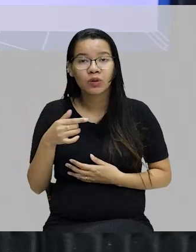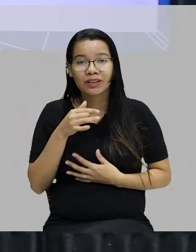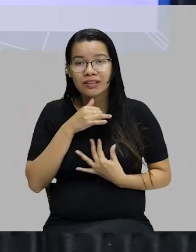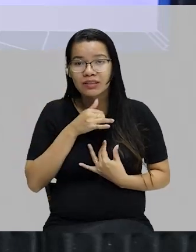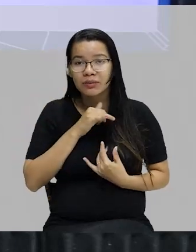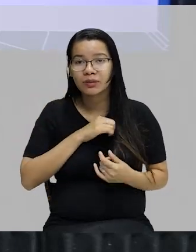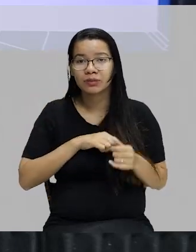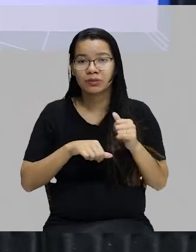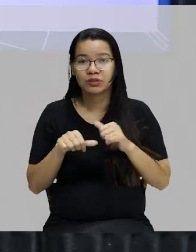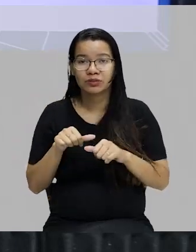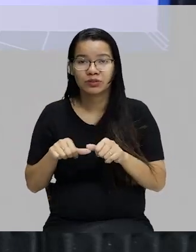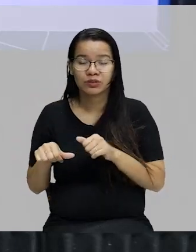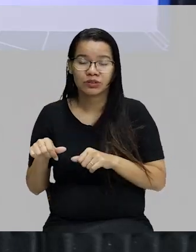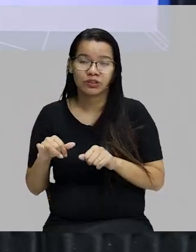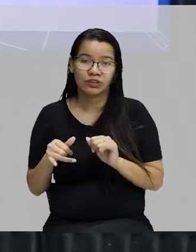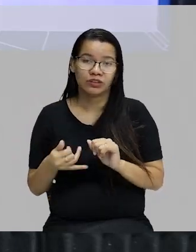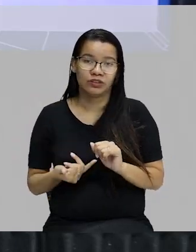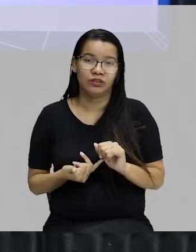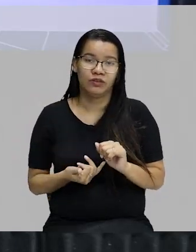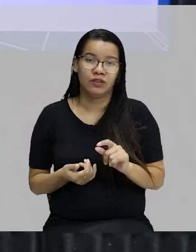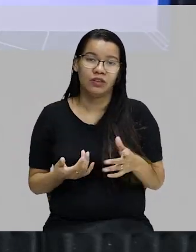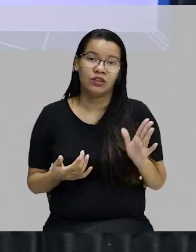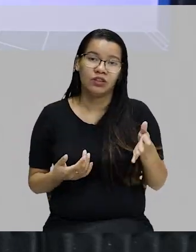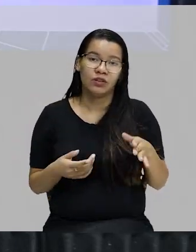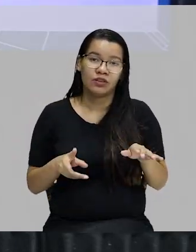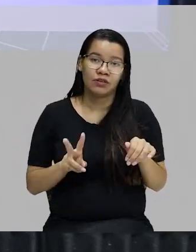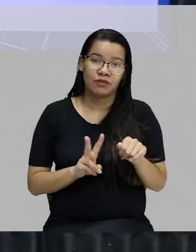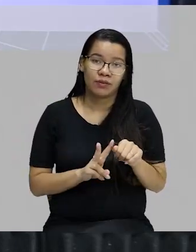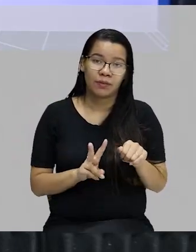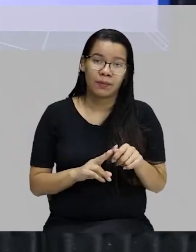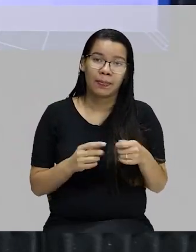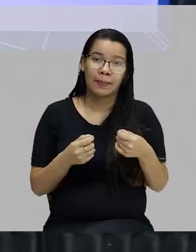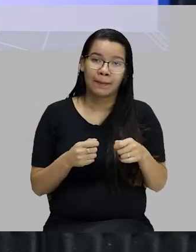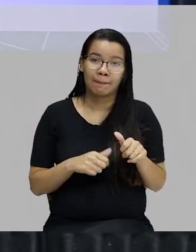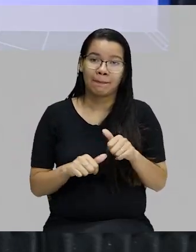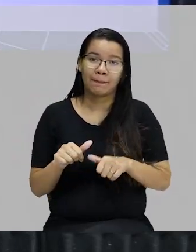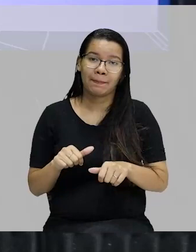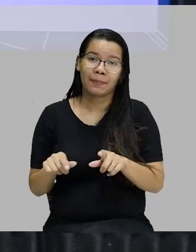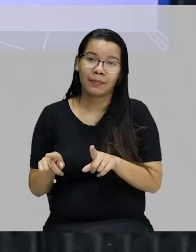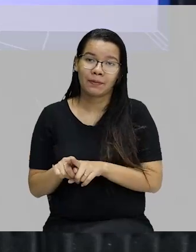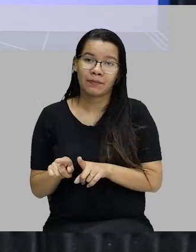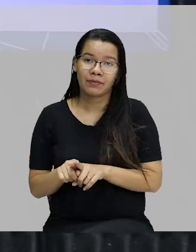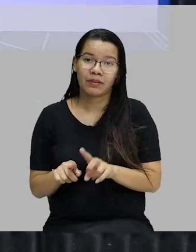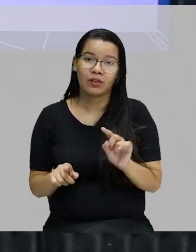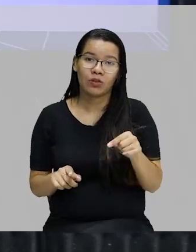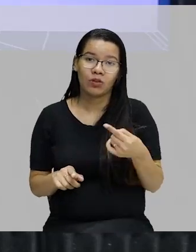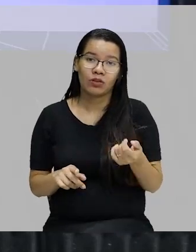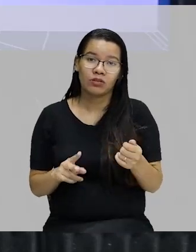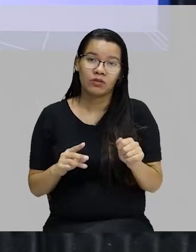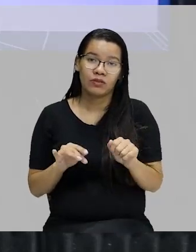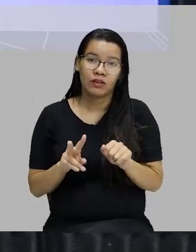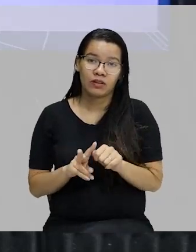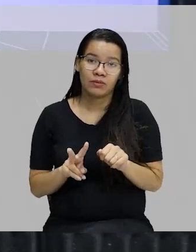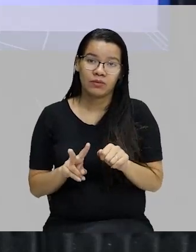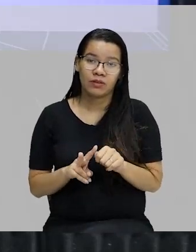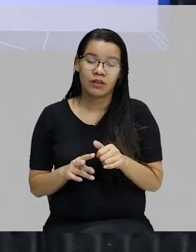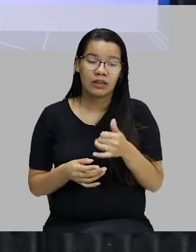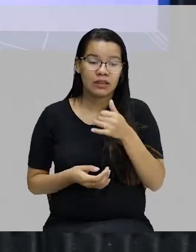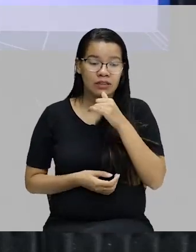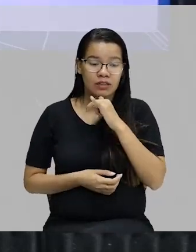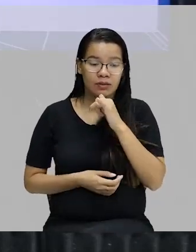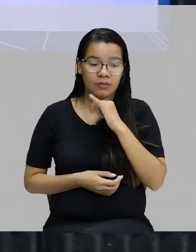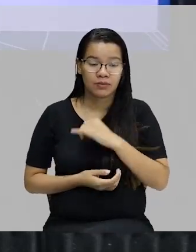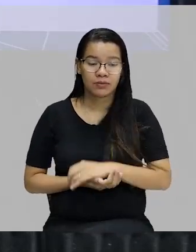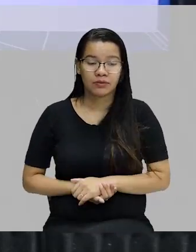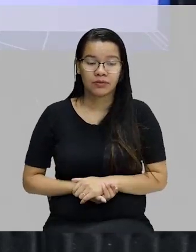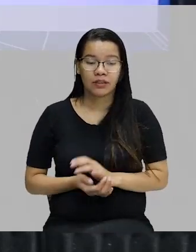o adjetivo. O advérbio pode modificar também um outro advérbio, como, por exemplo, a equipe the handball